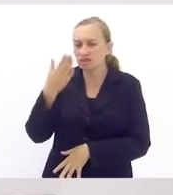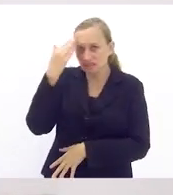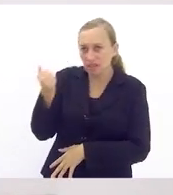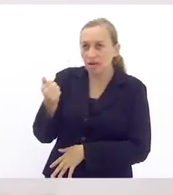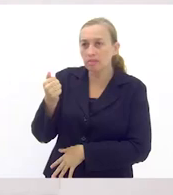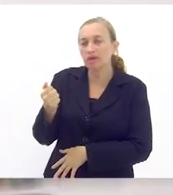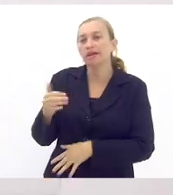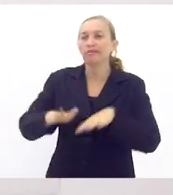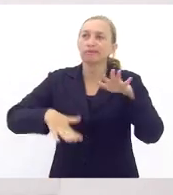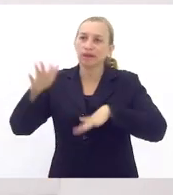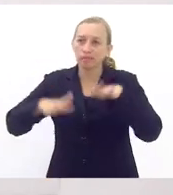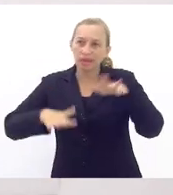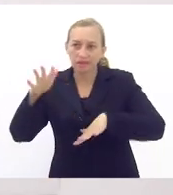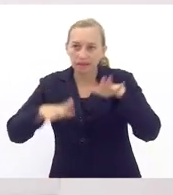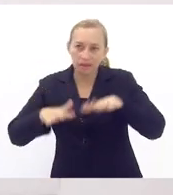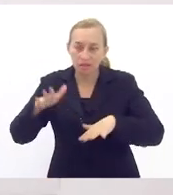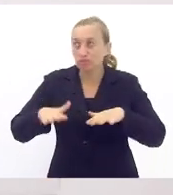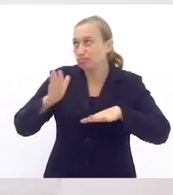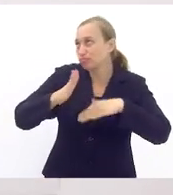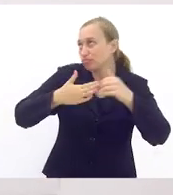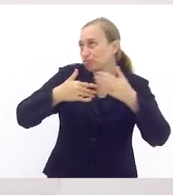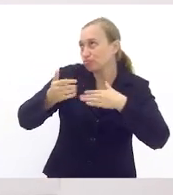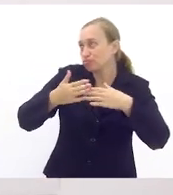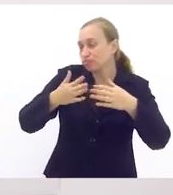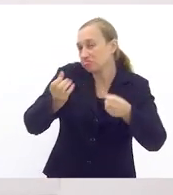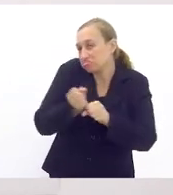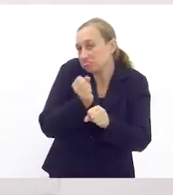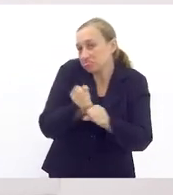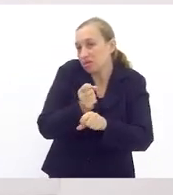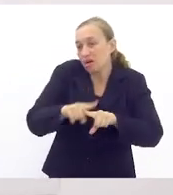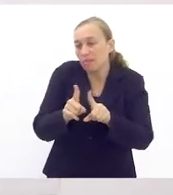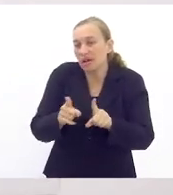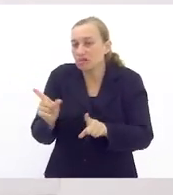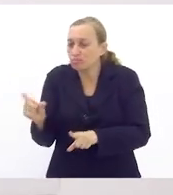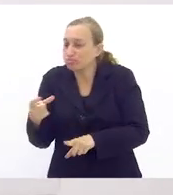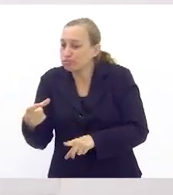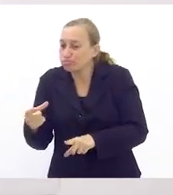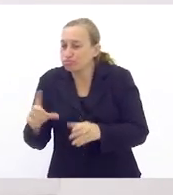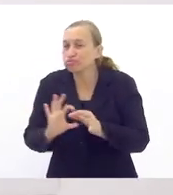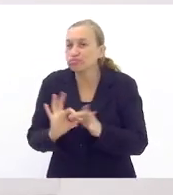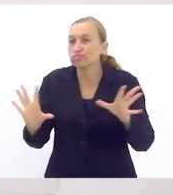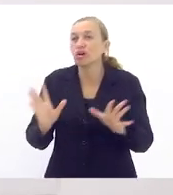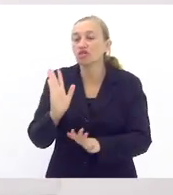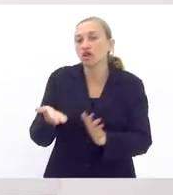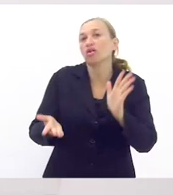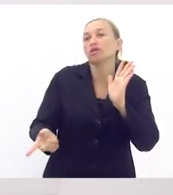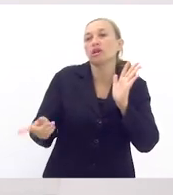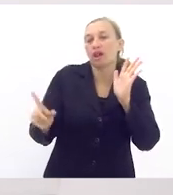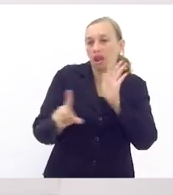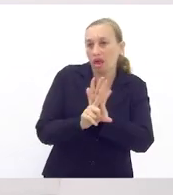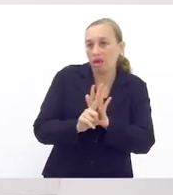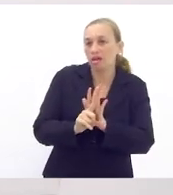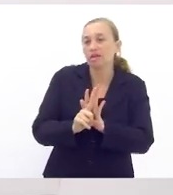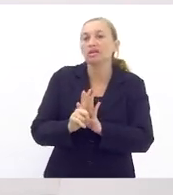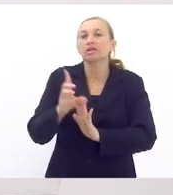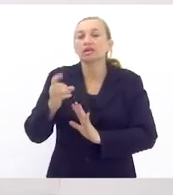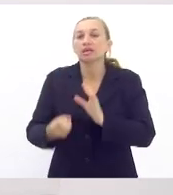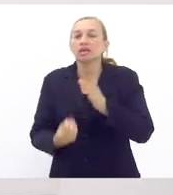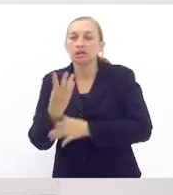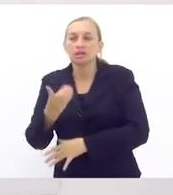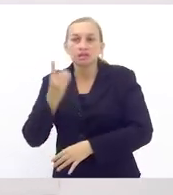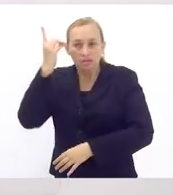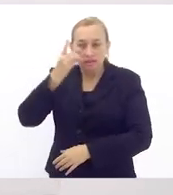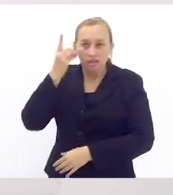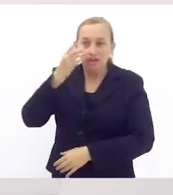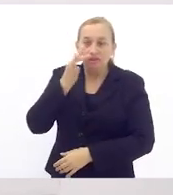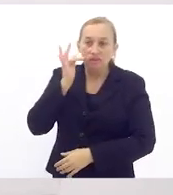independente do âmbito de qualquer obra mas eu acho que esse livro que já está vigorado pela lei criada pelo Deputado Flávio Serafim e